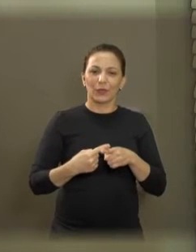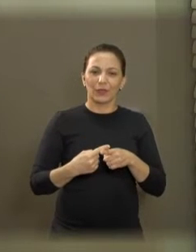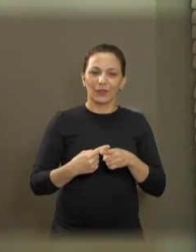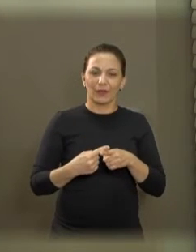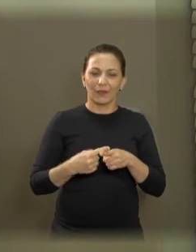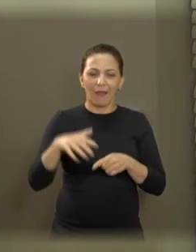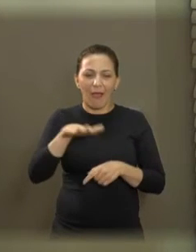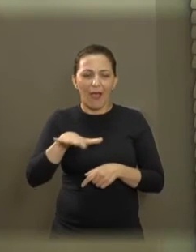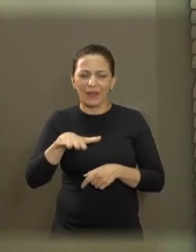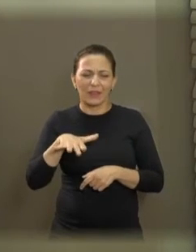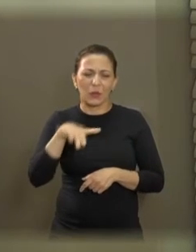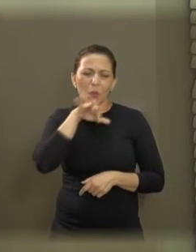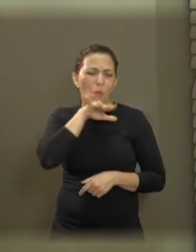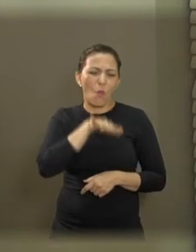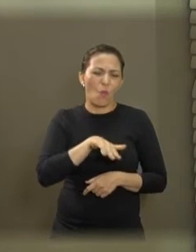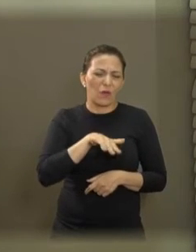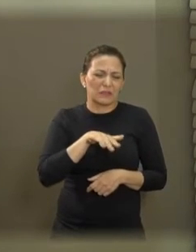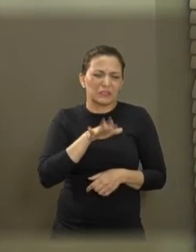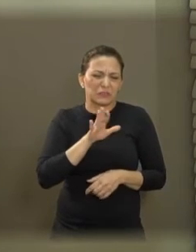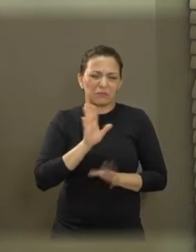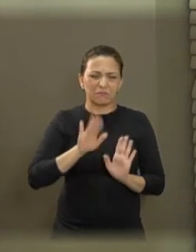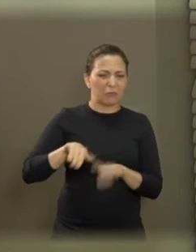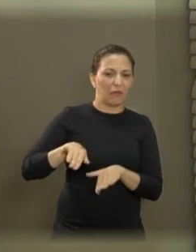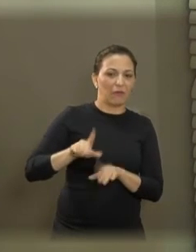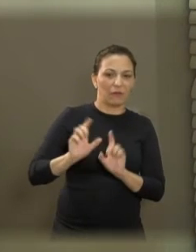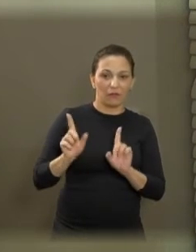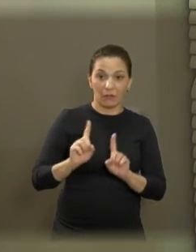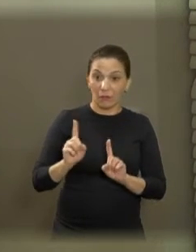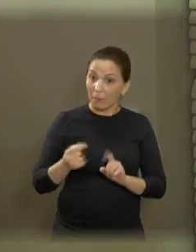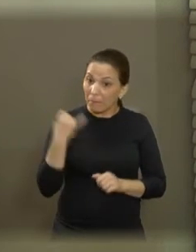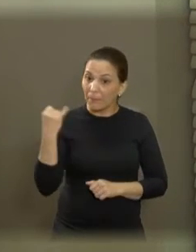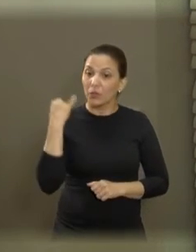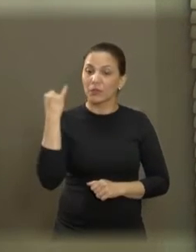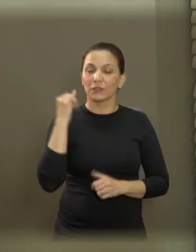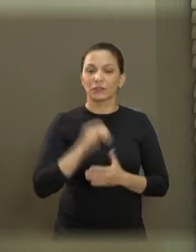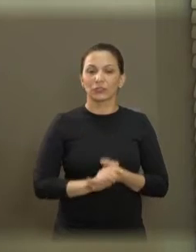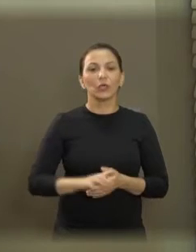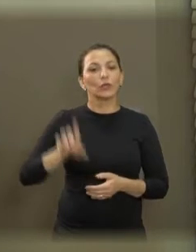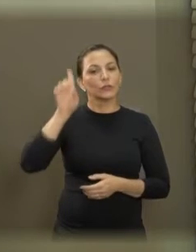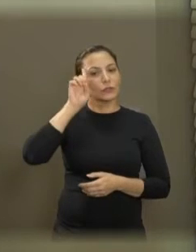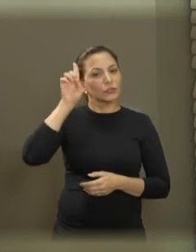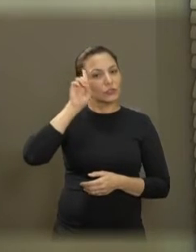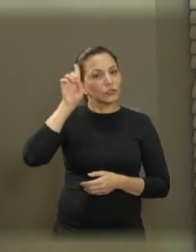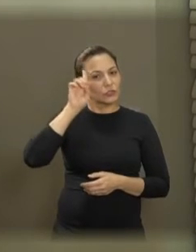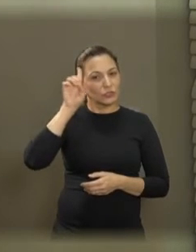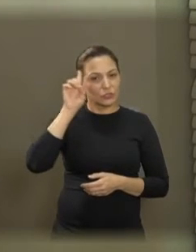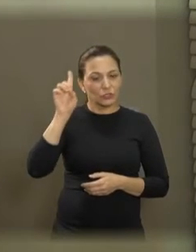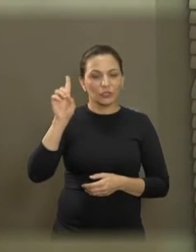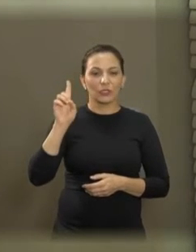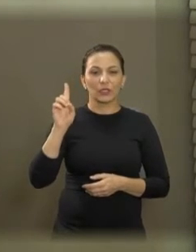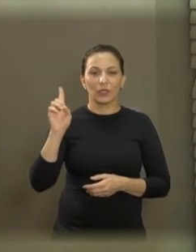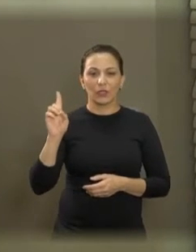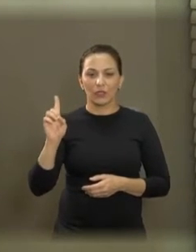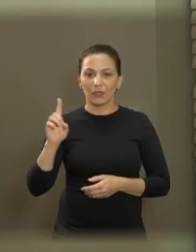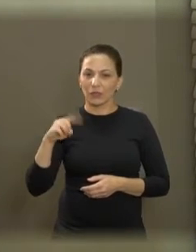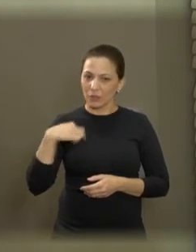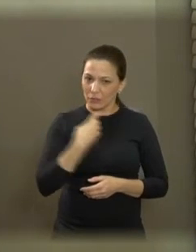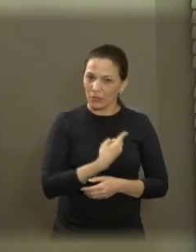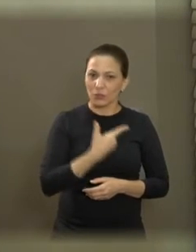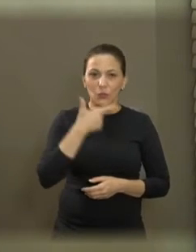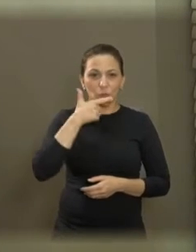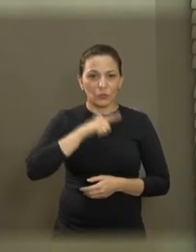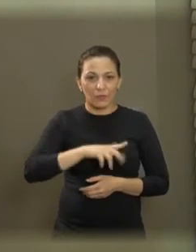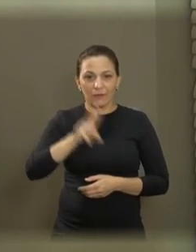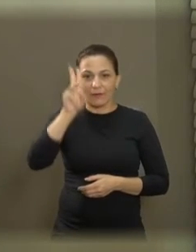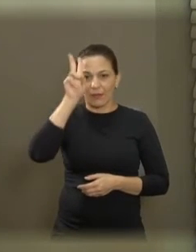pejorativo. Né? Então, o professor, até nisso, no dia a dia, na nossa rotina, a gente consegue